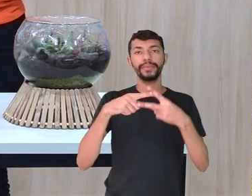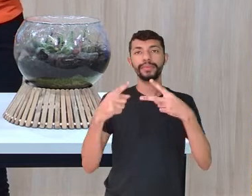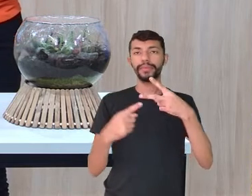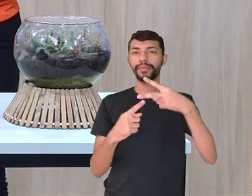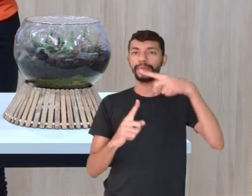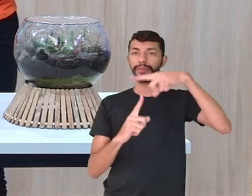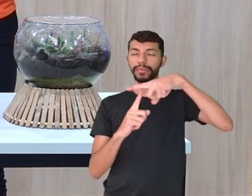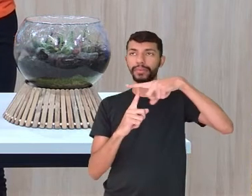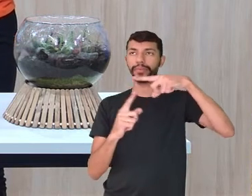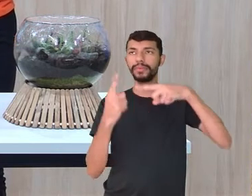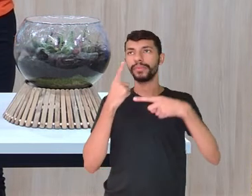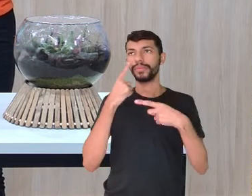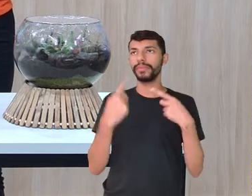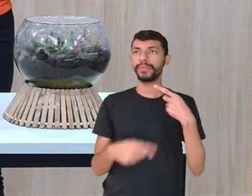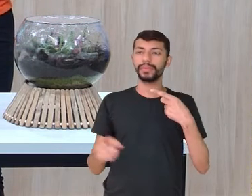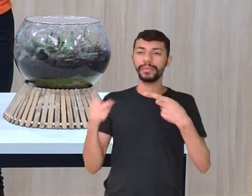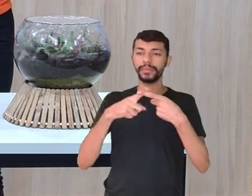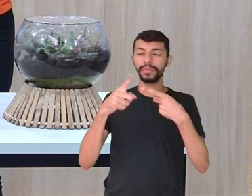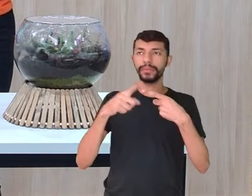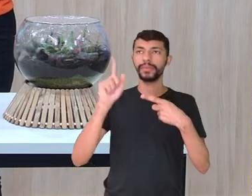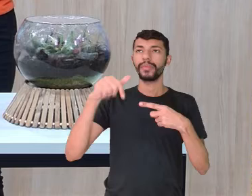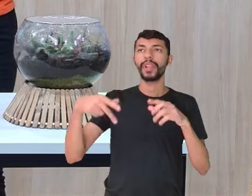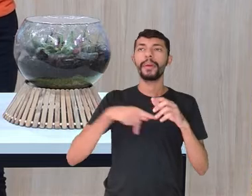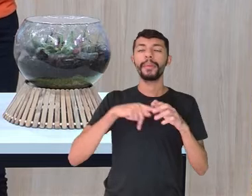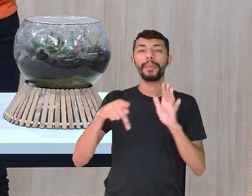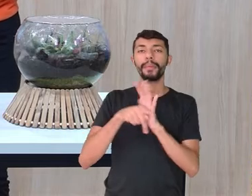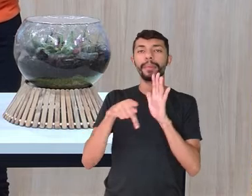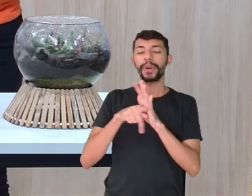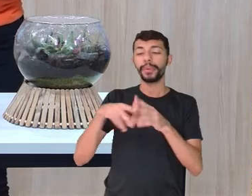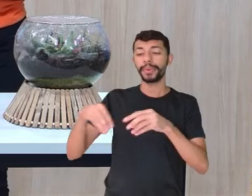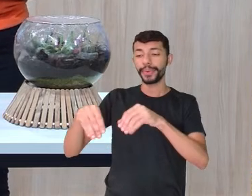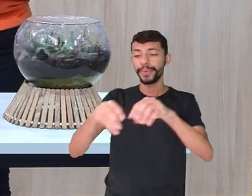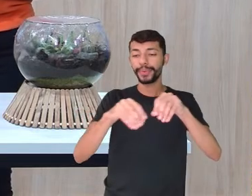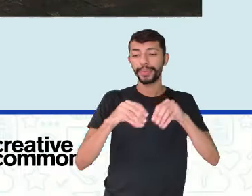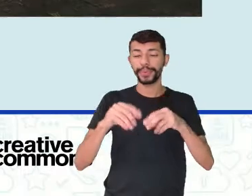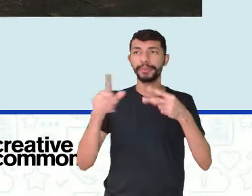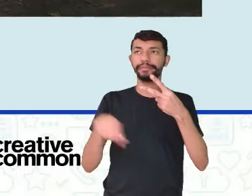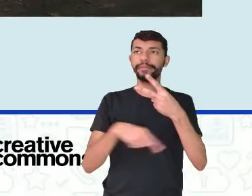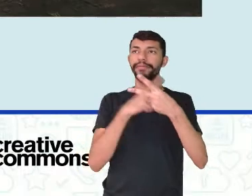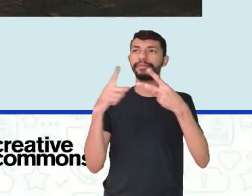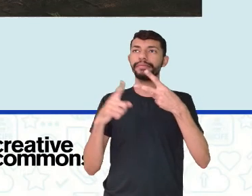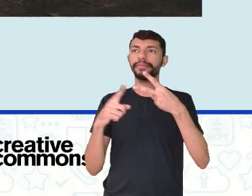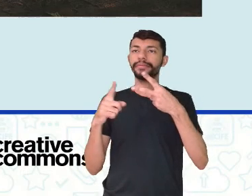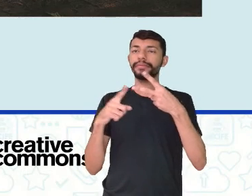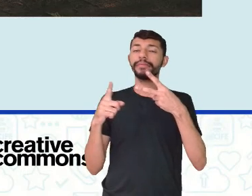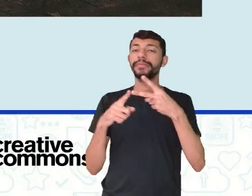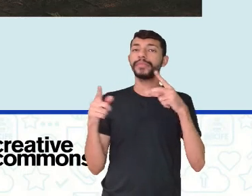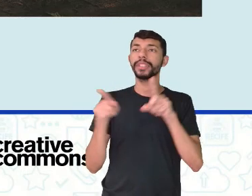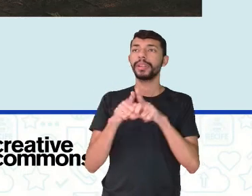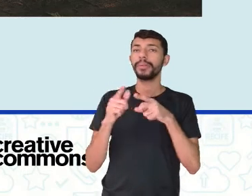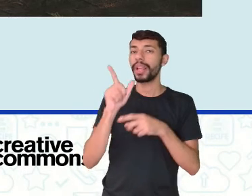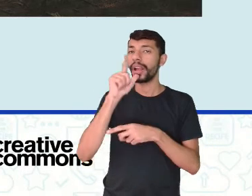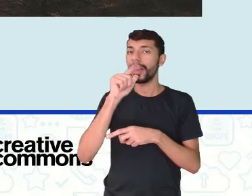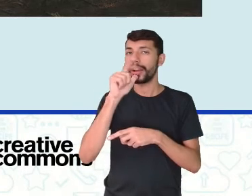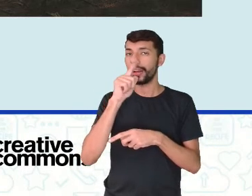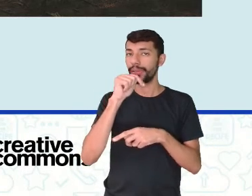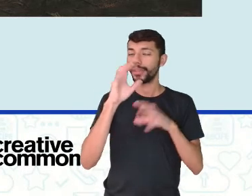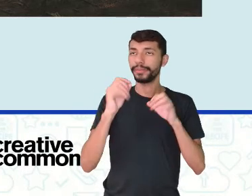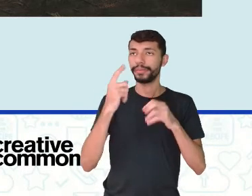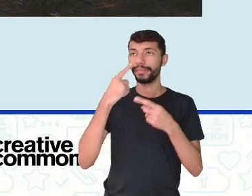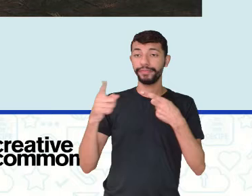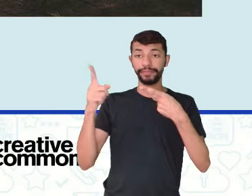de ecossistemas, não é? Os ecossistemas terrestres e os ecossistemas aquáticos.